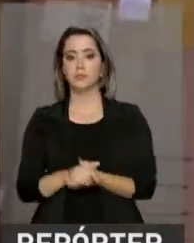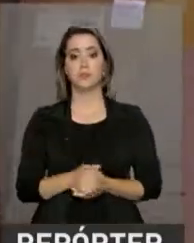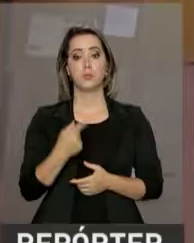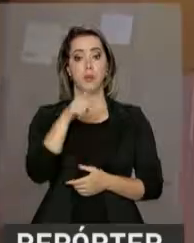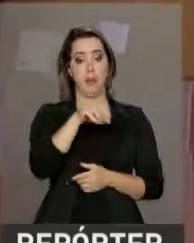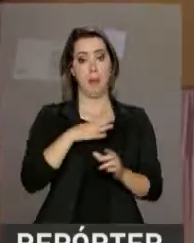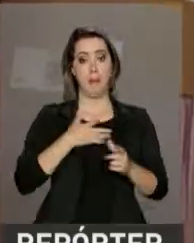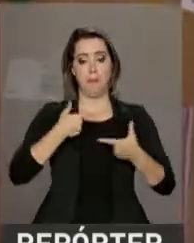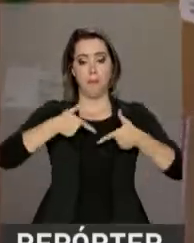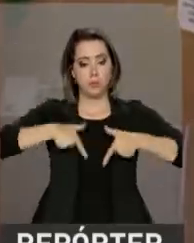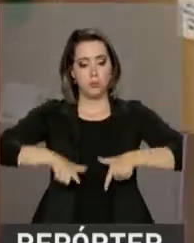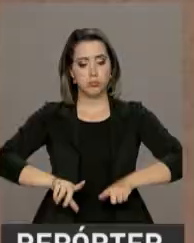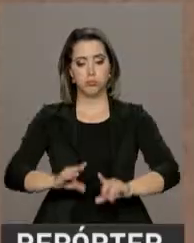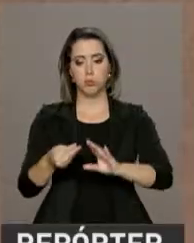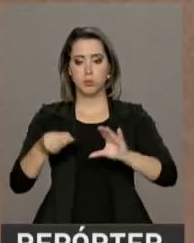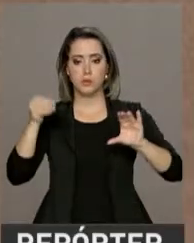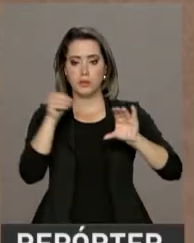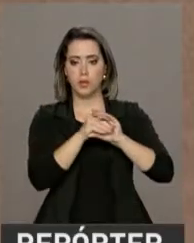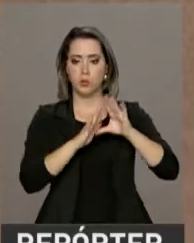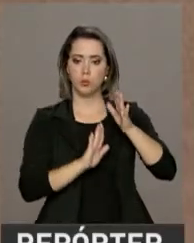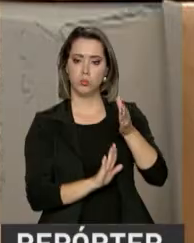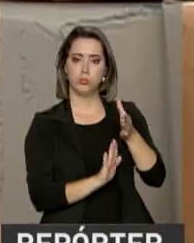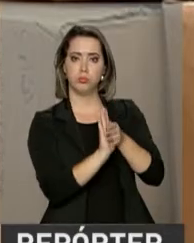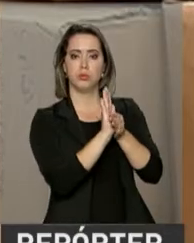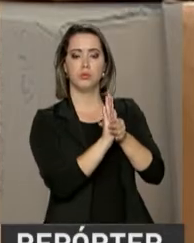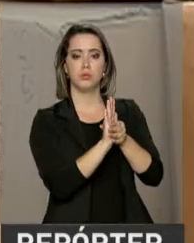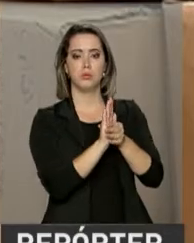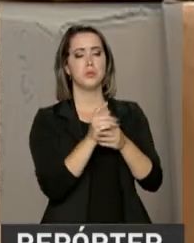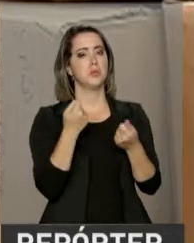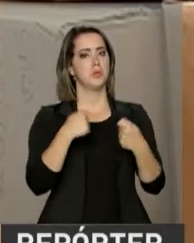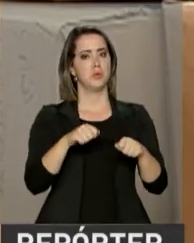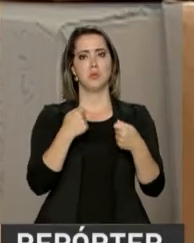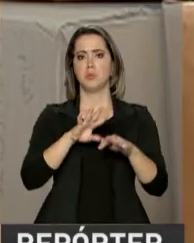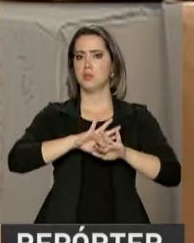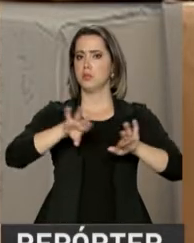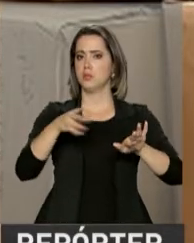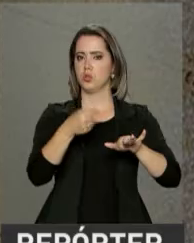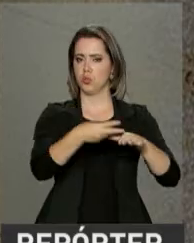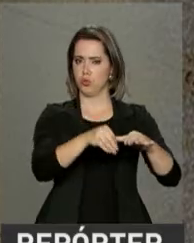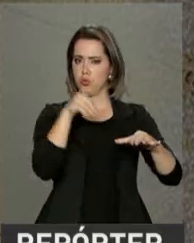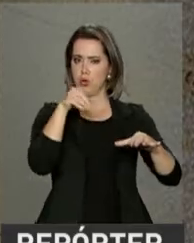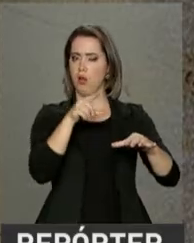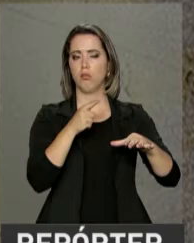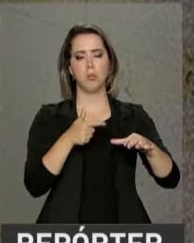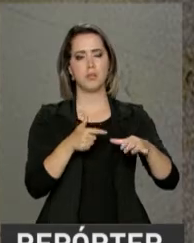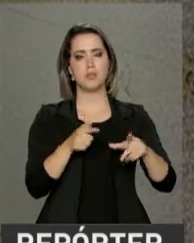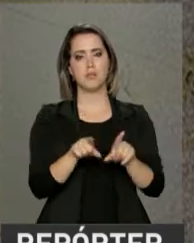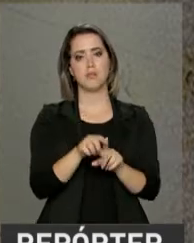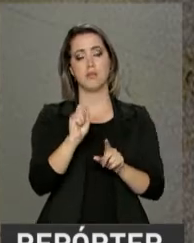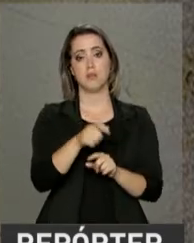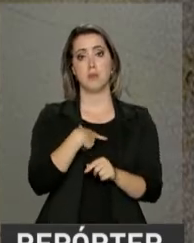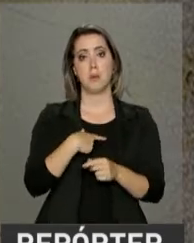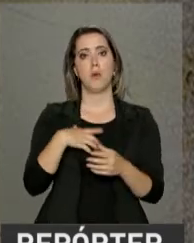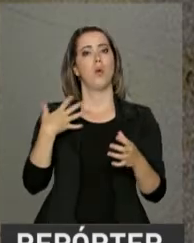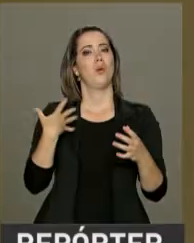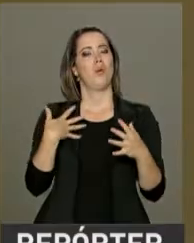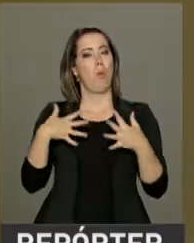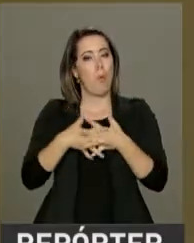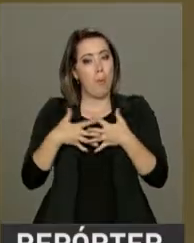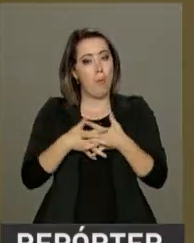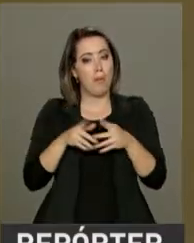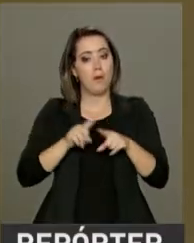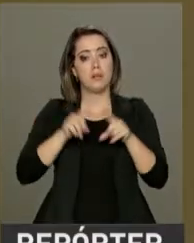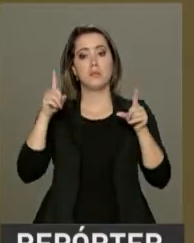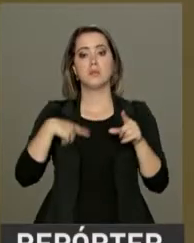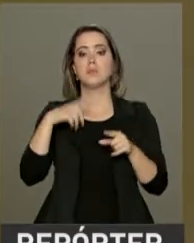inteiras dentro do radiador no caso de documentos nem precisa ser retirados das caixas apesar da complexidade do sistema